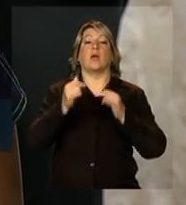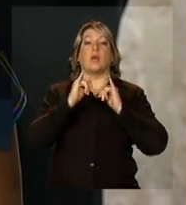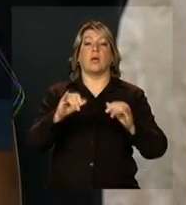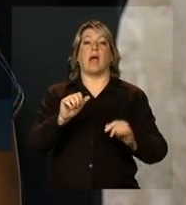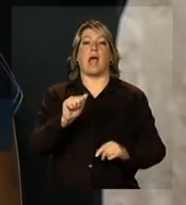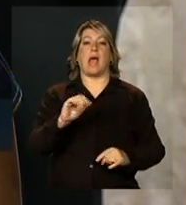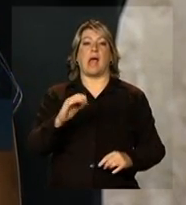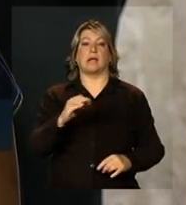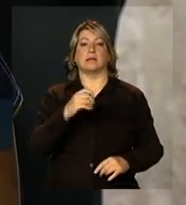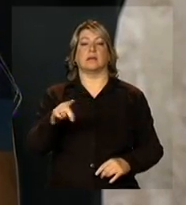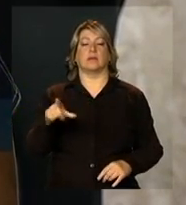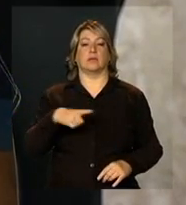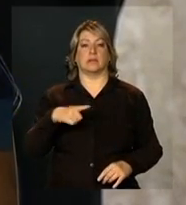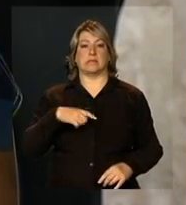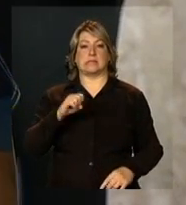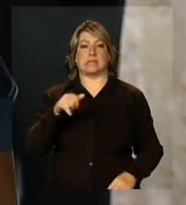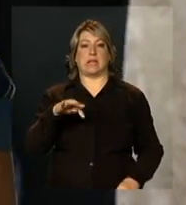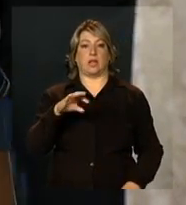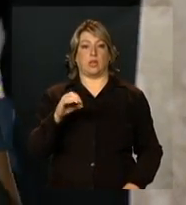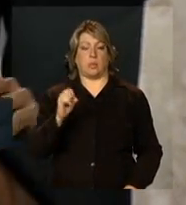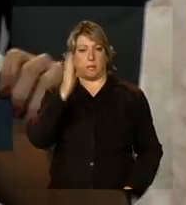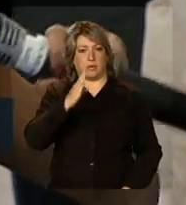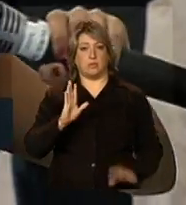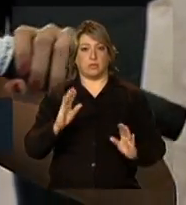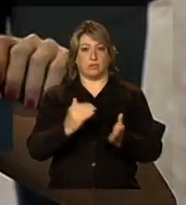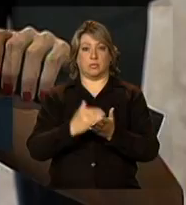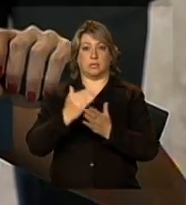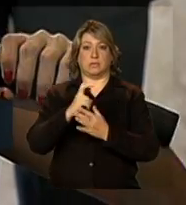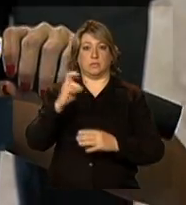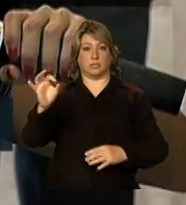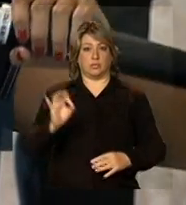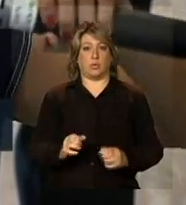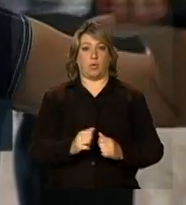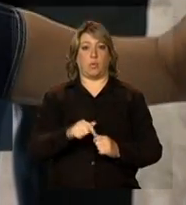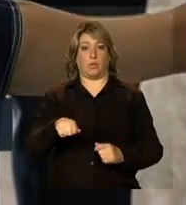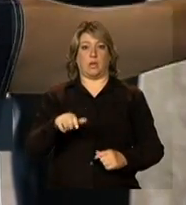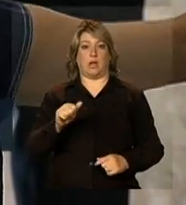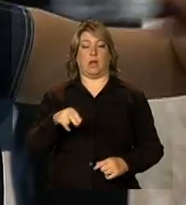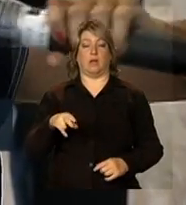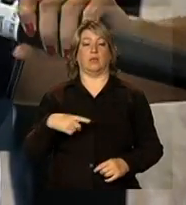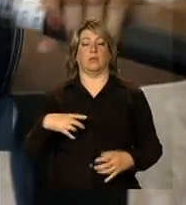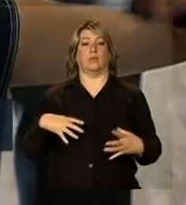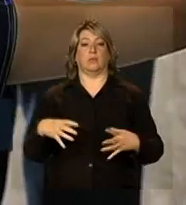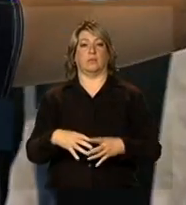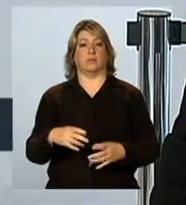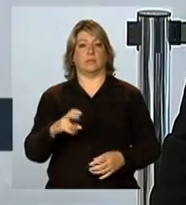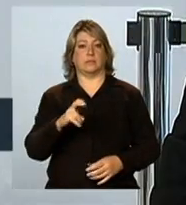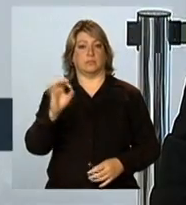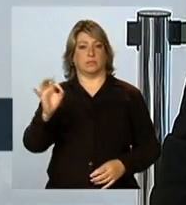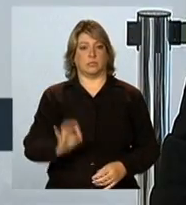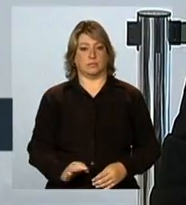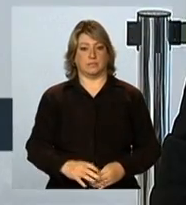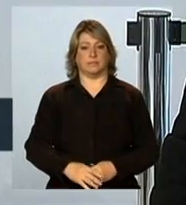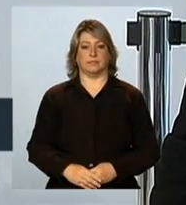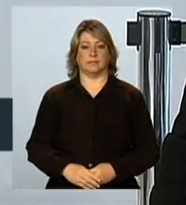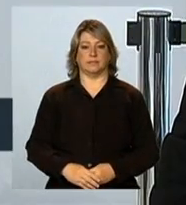da Santos Brasil, que é uma das operadoras de porto, já está subindo 5% com o anúncio do pacote. Está subindo? 5%. Agora?